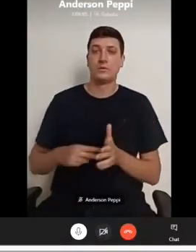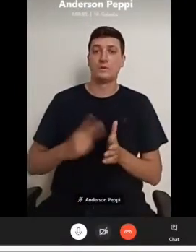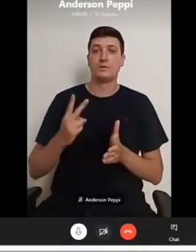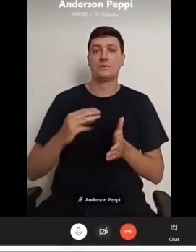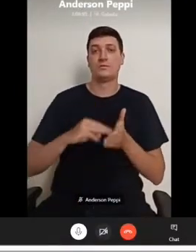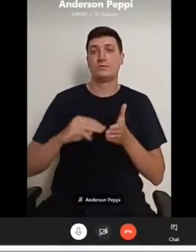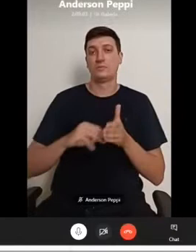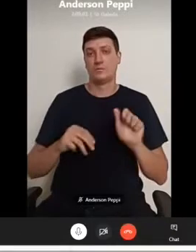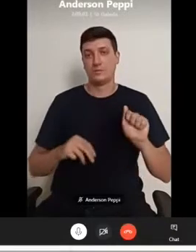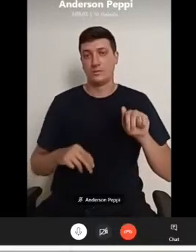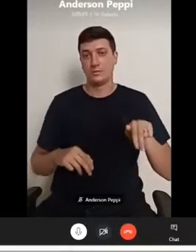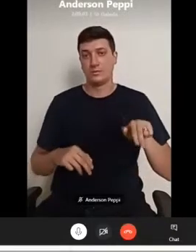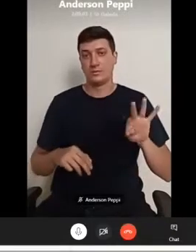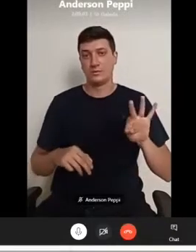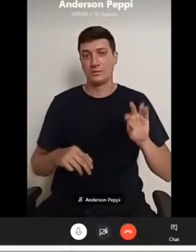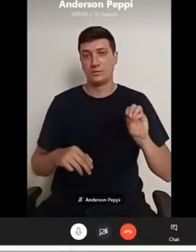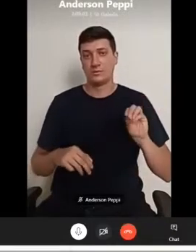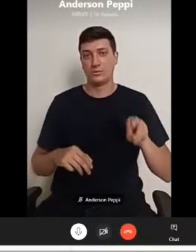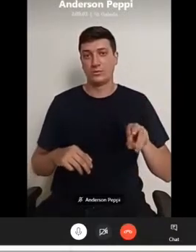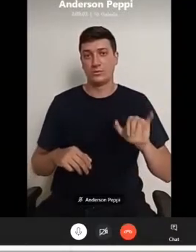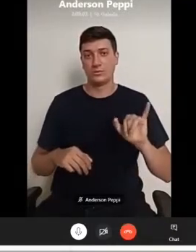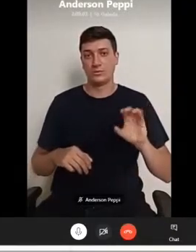Ucula.